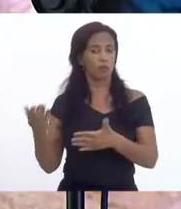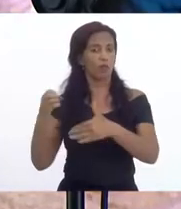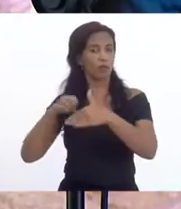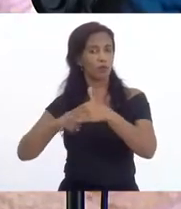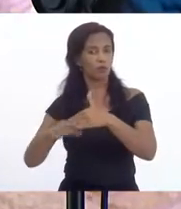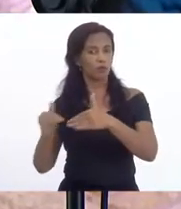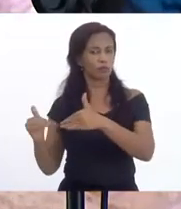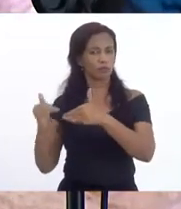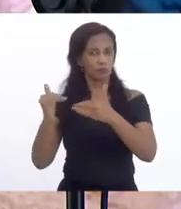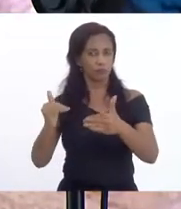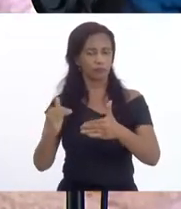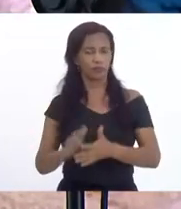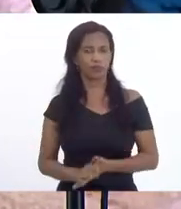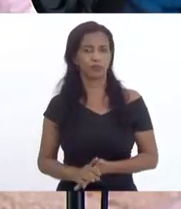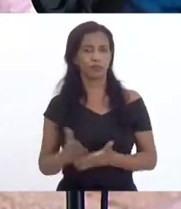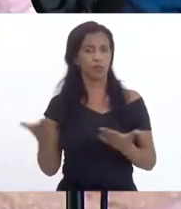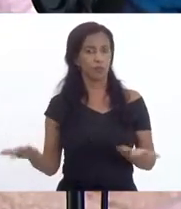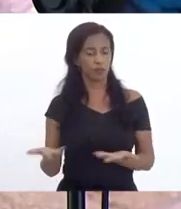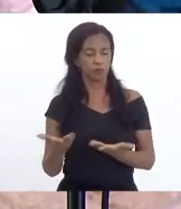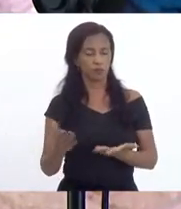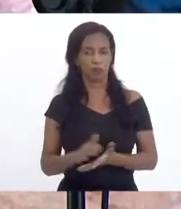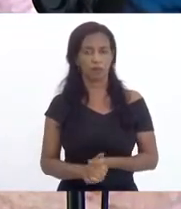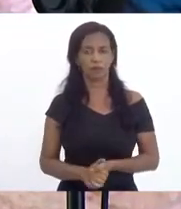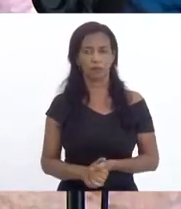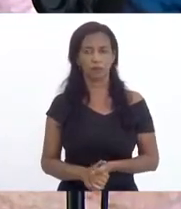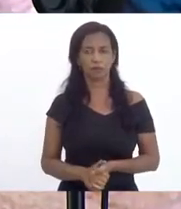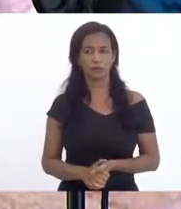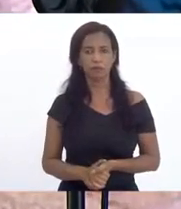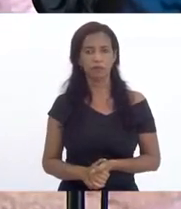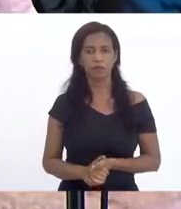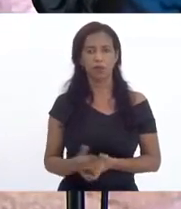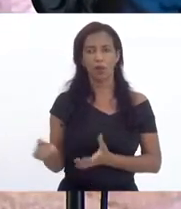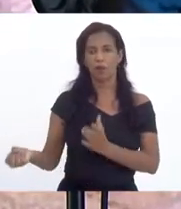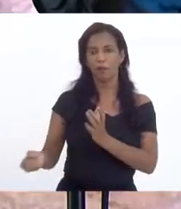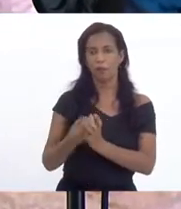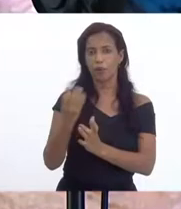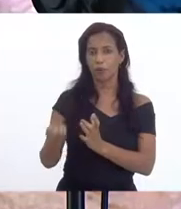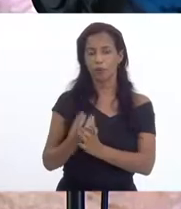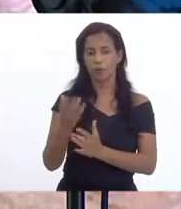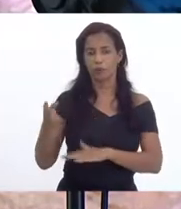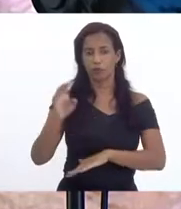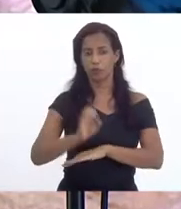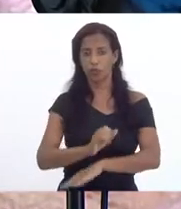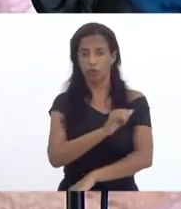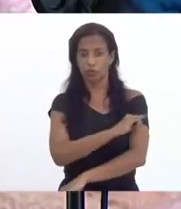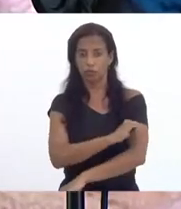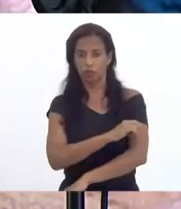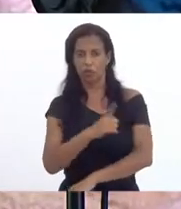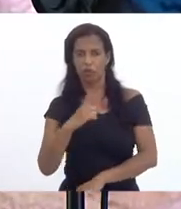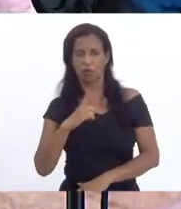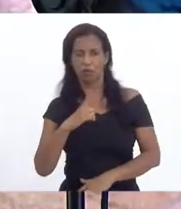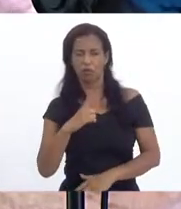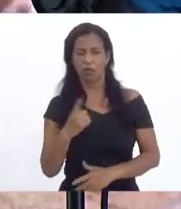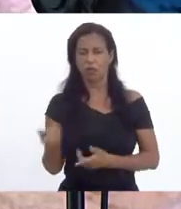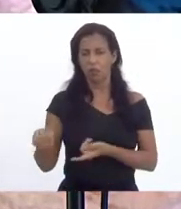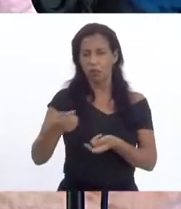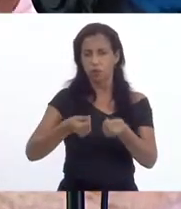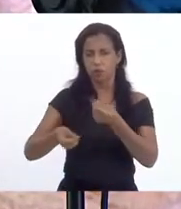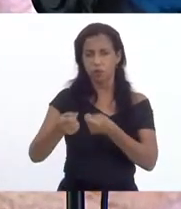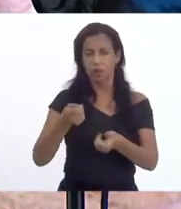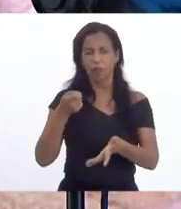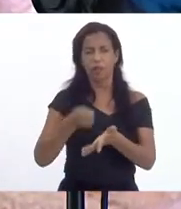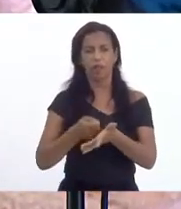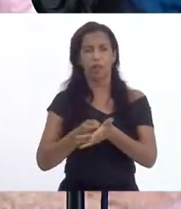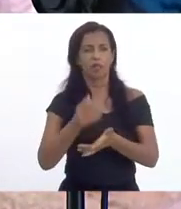Soberano. Então, a tendência natural, com a produção do Estado do Rio, é ter um fundo muito rico e garantir o futuro